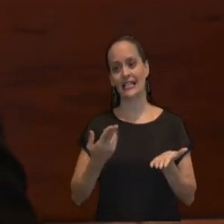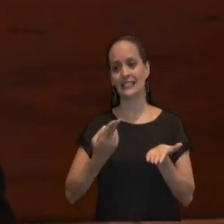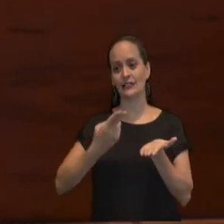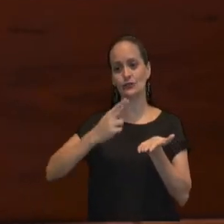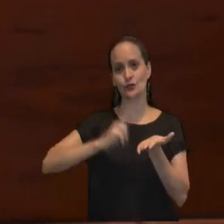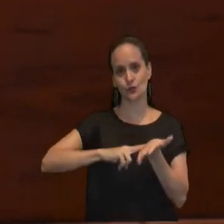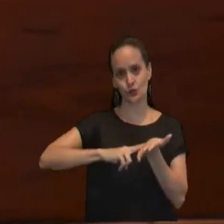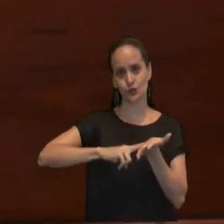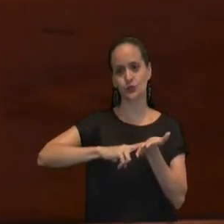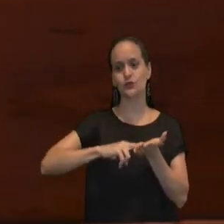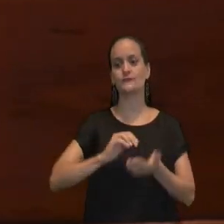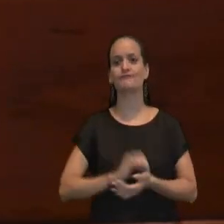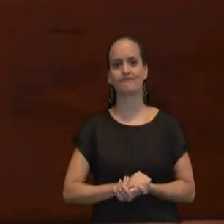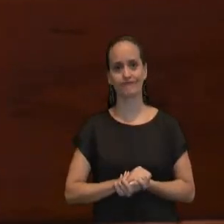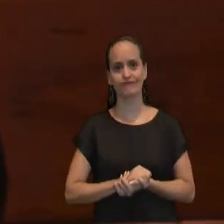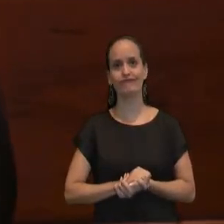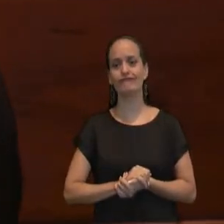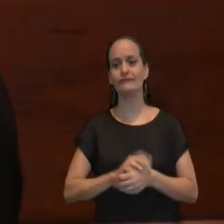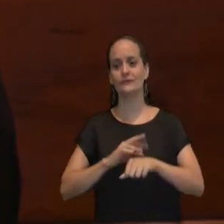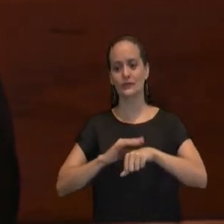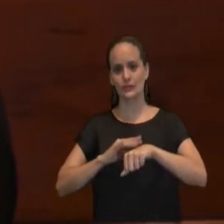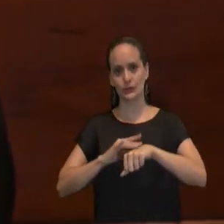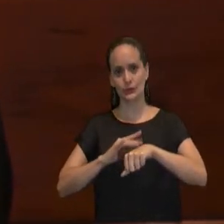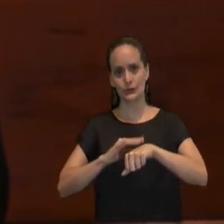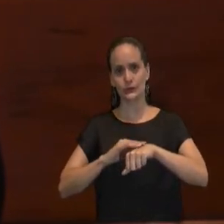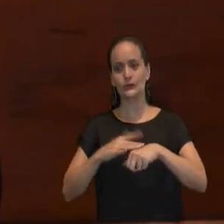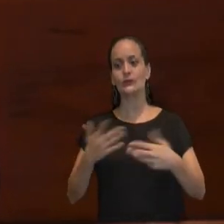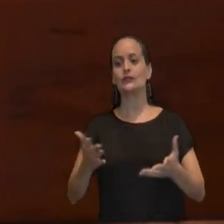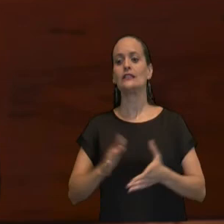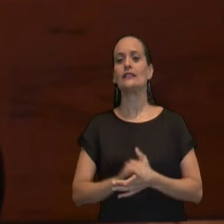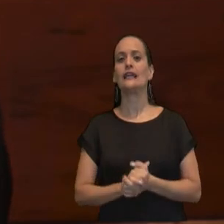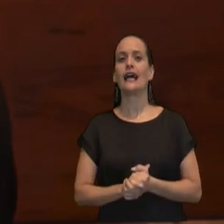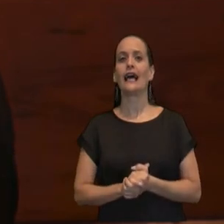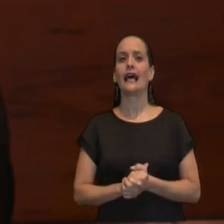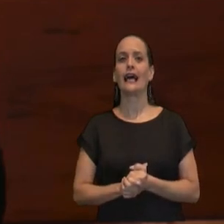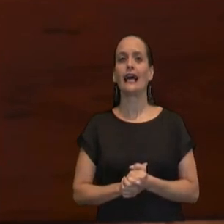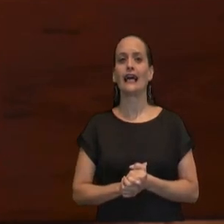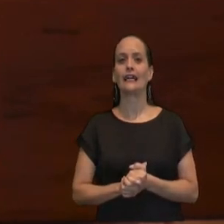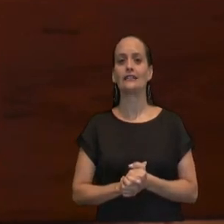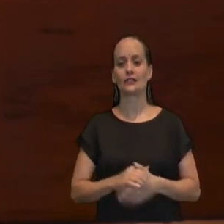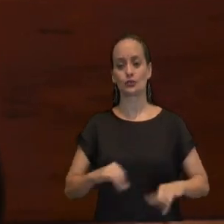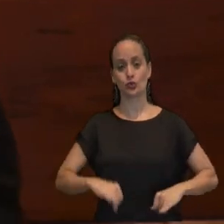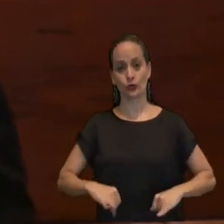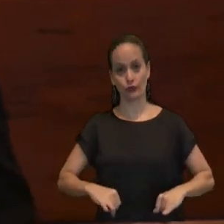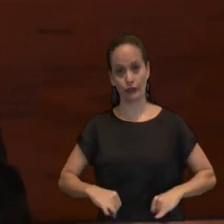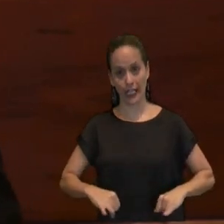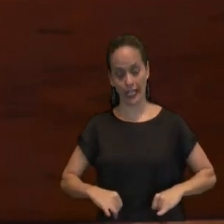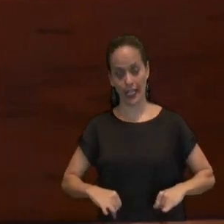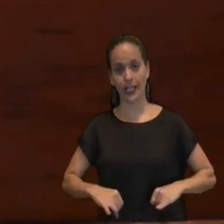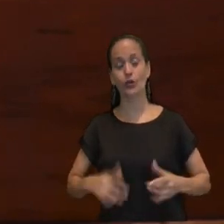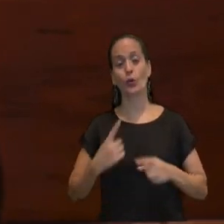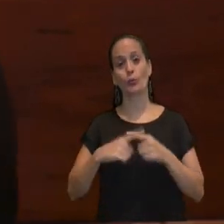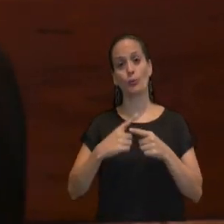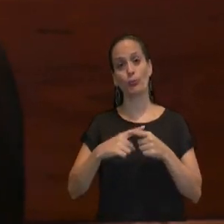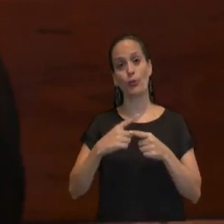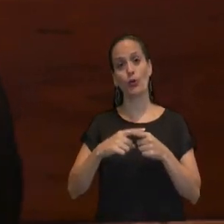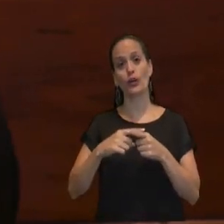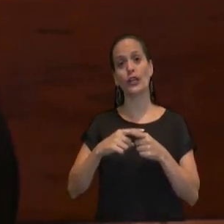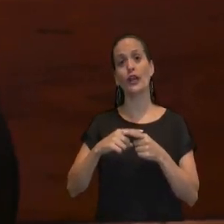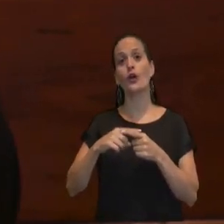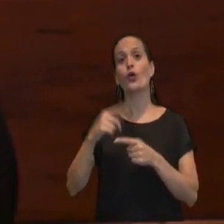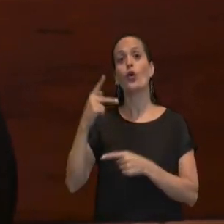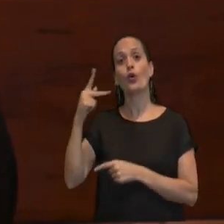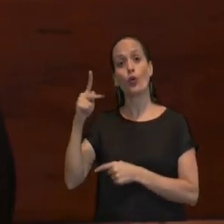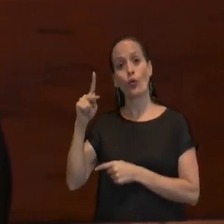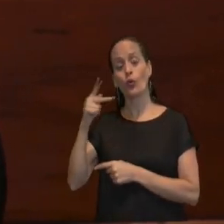seu esposo, nosso irmão Filgueira, que pouco tempo nos deixou, que a bênção de Deus esteja sobre a sua casa. Obrigado ao nosso irmão Diácono